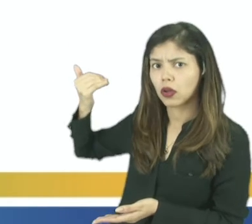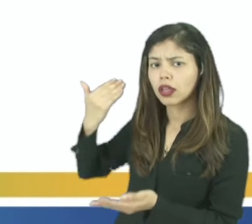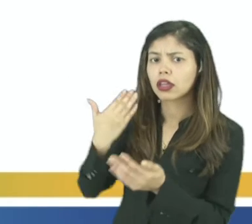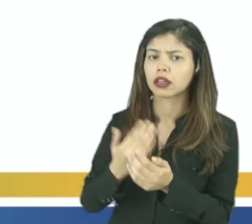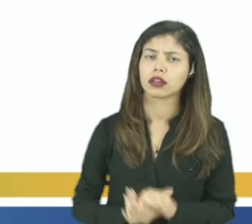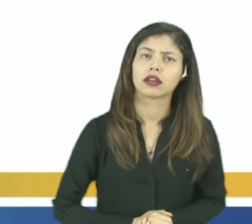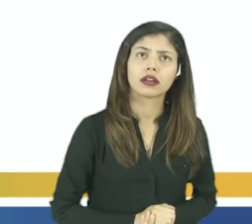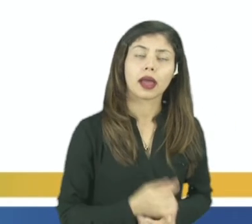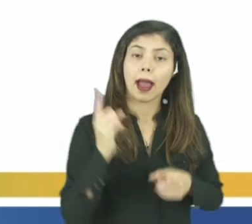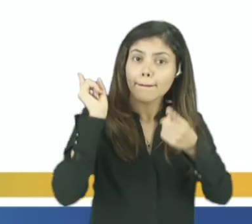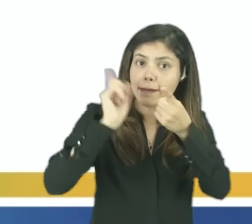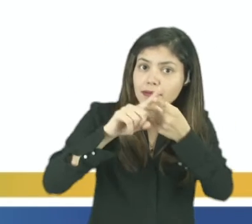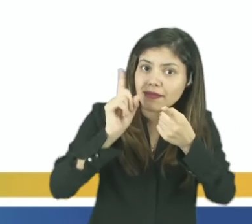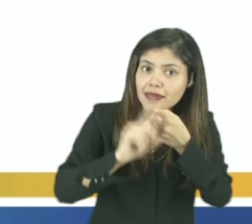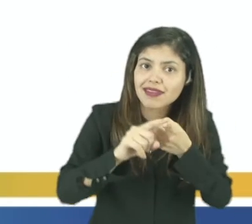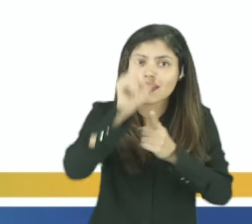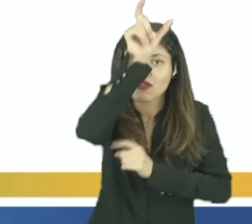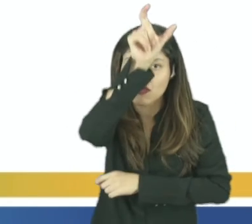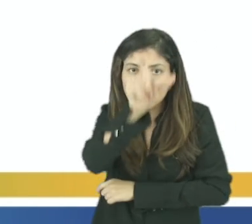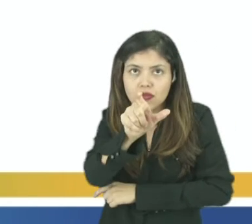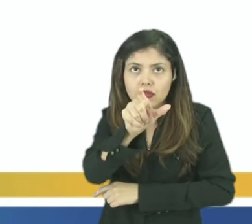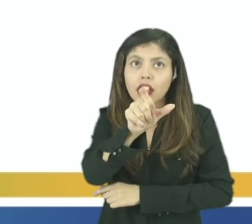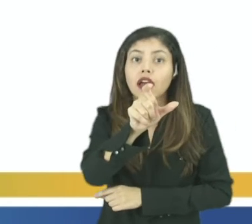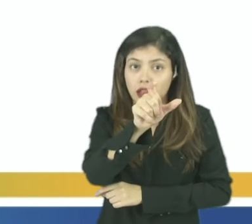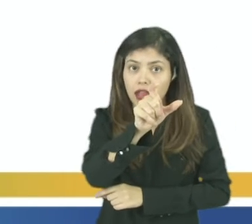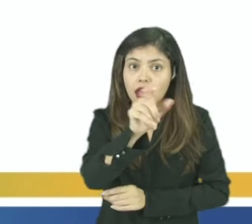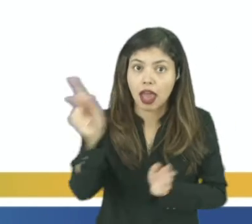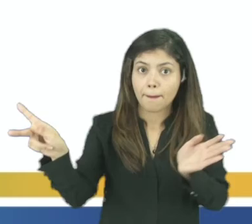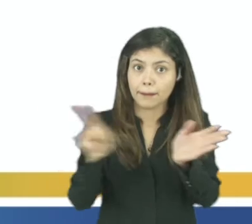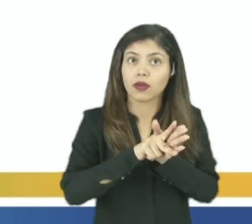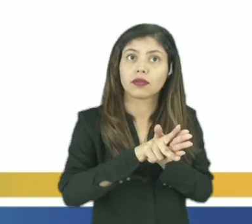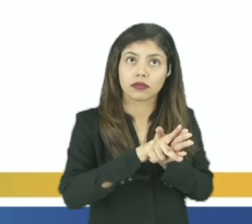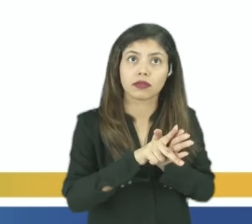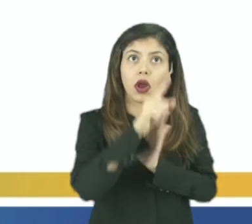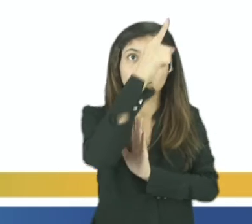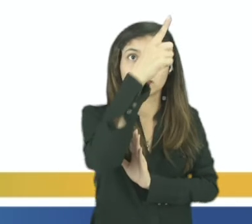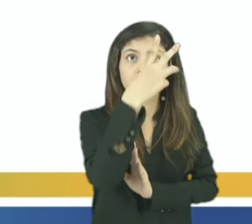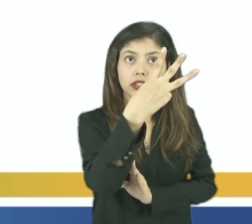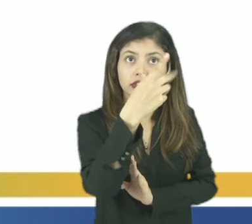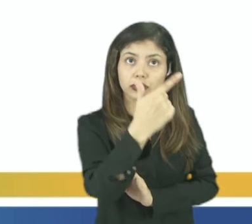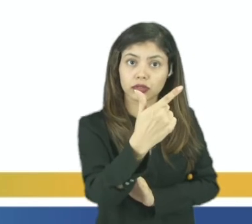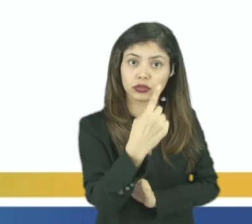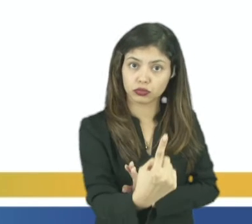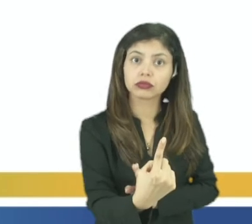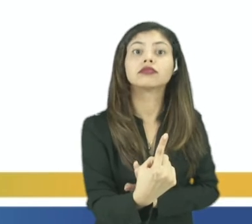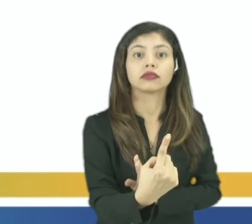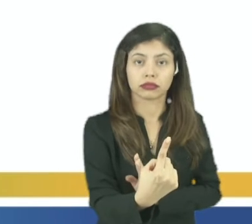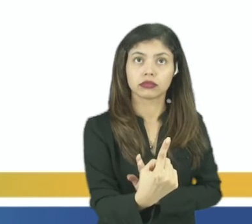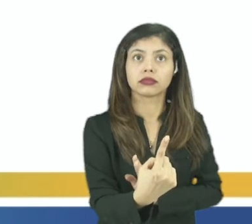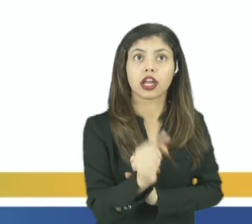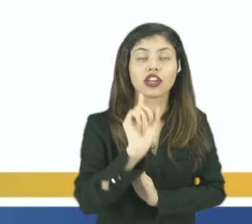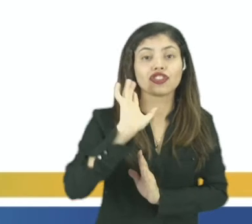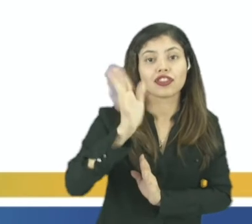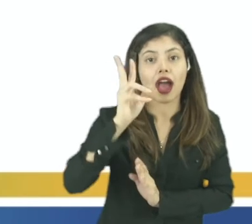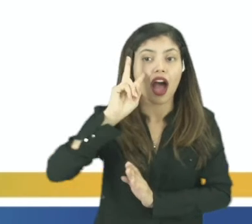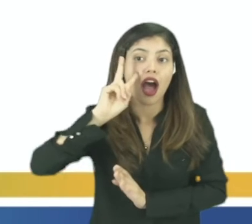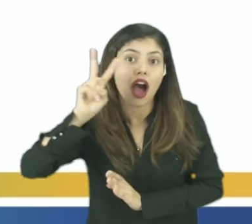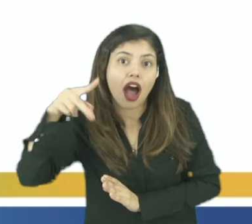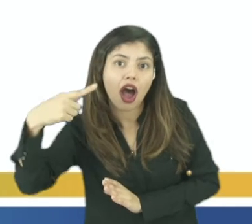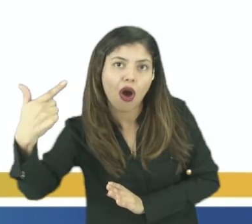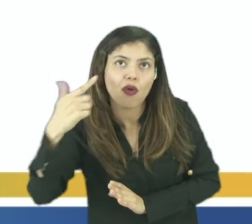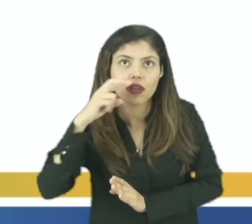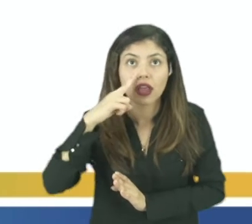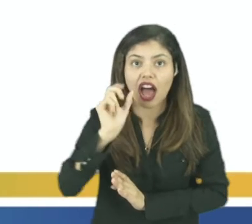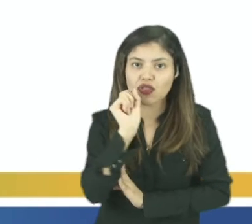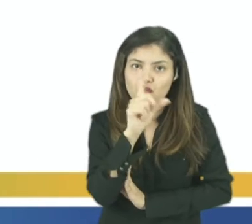a primeira coluna ela é fixa. E aí observem nas demais colunas como é trabalhado pelas cores. A